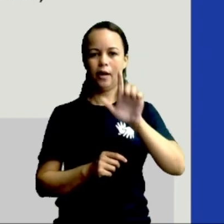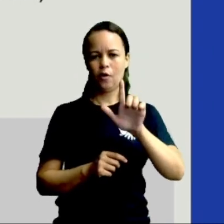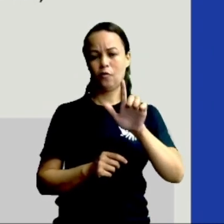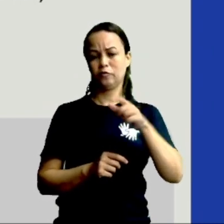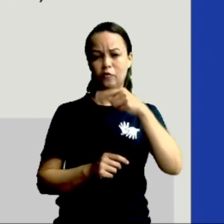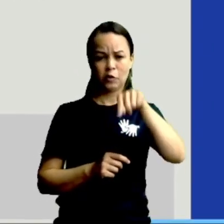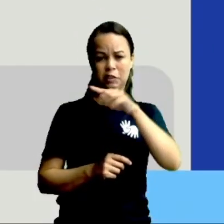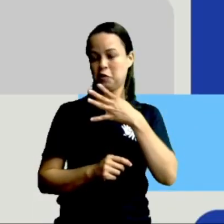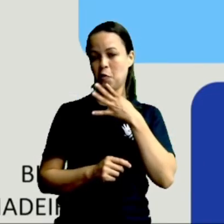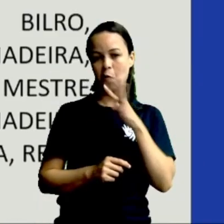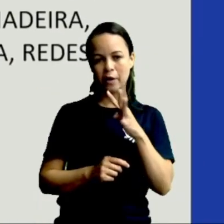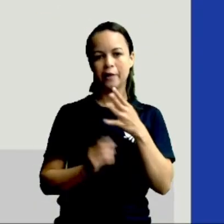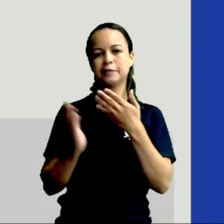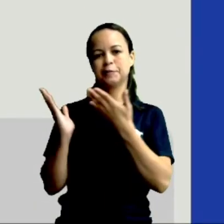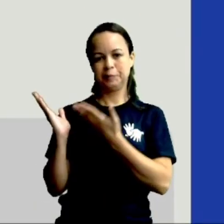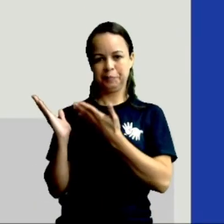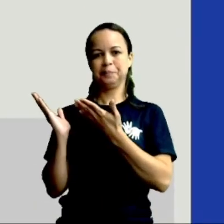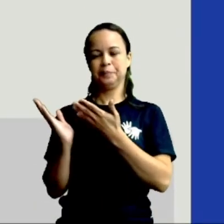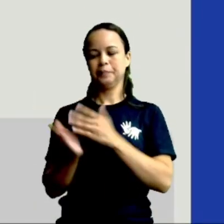imagem.